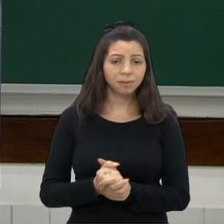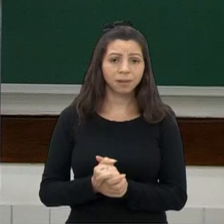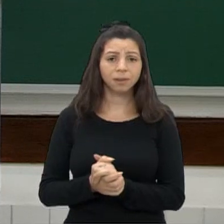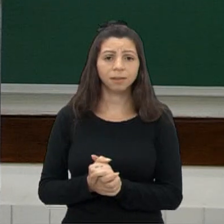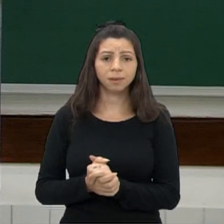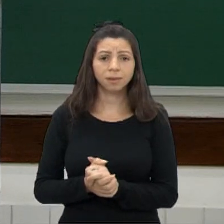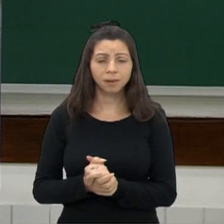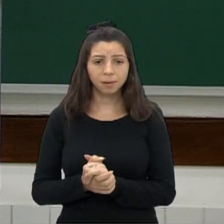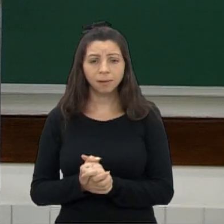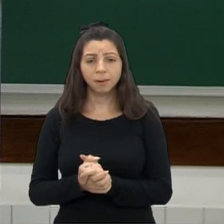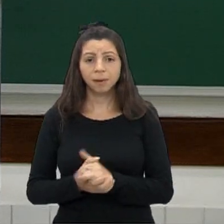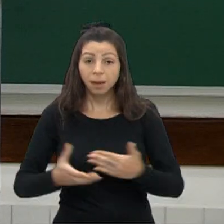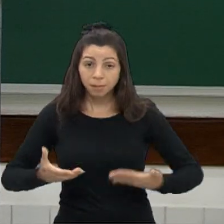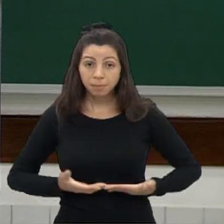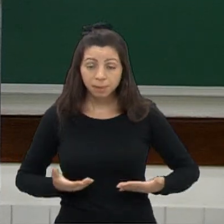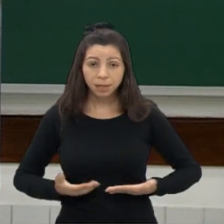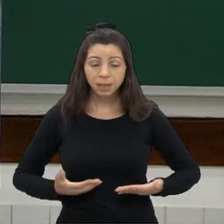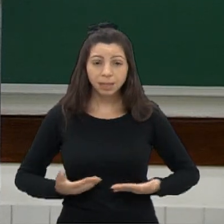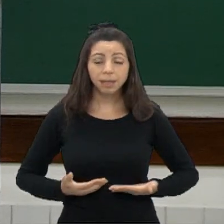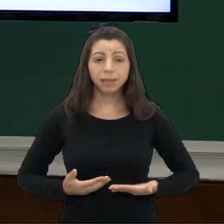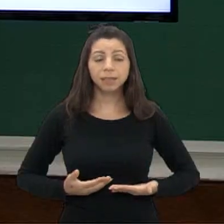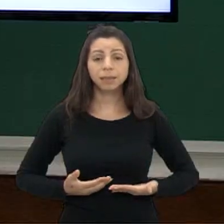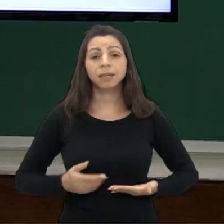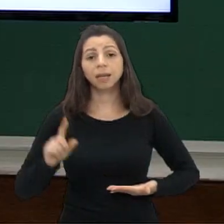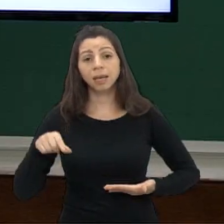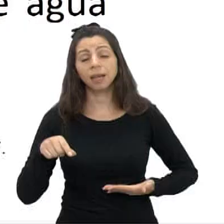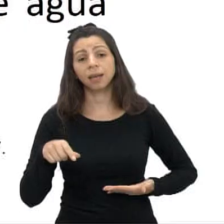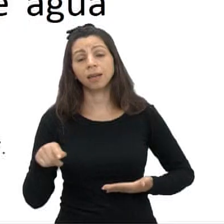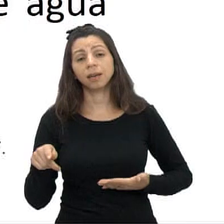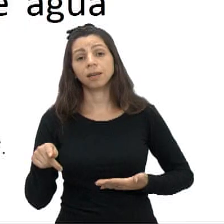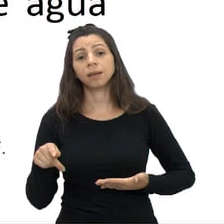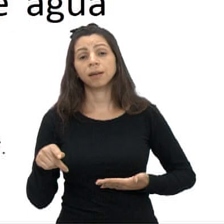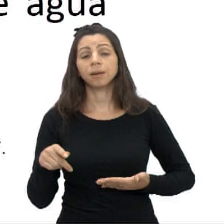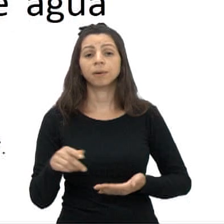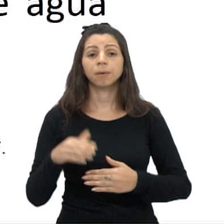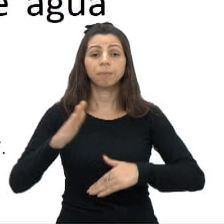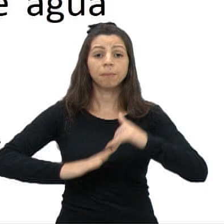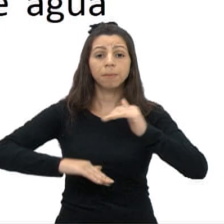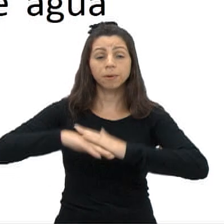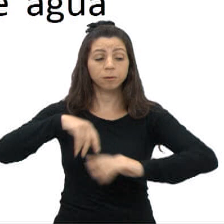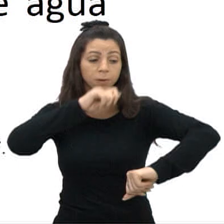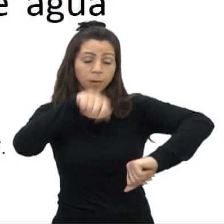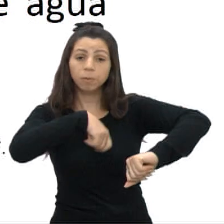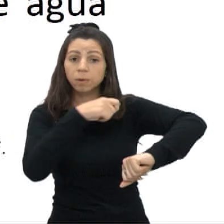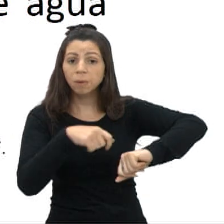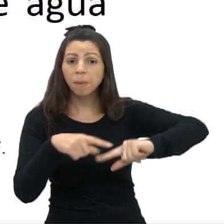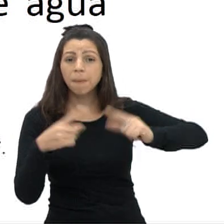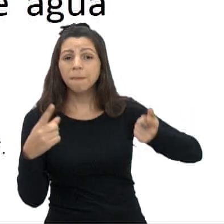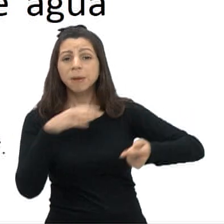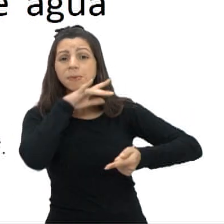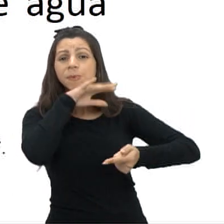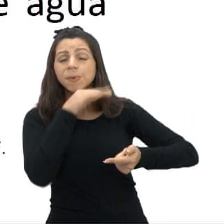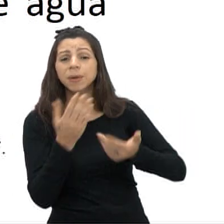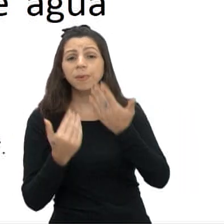salgou demais a comida. O menino deixou cair a goiabada no chão. A